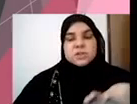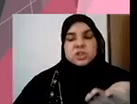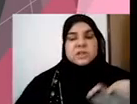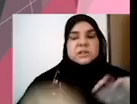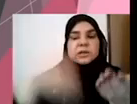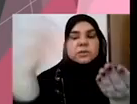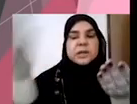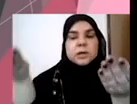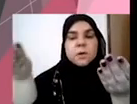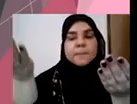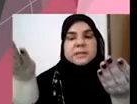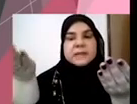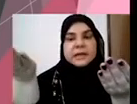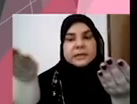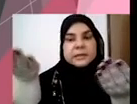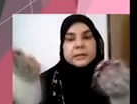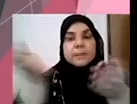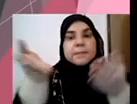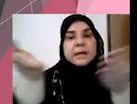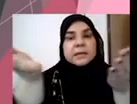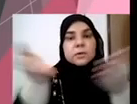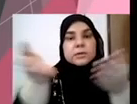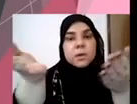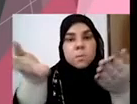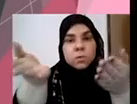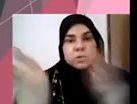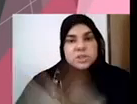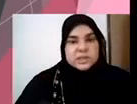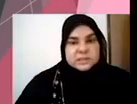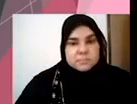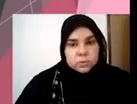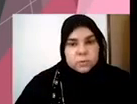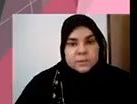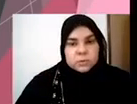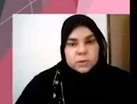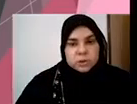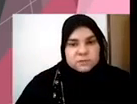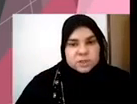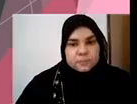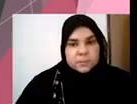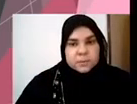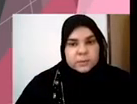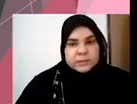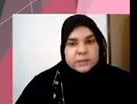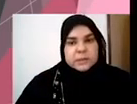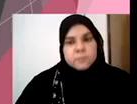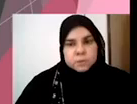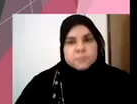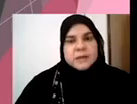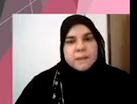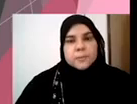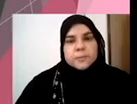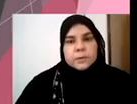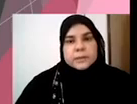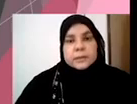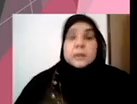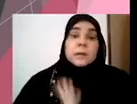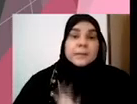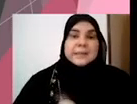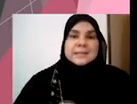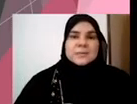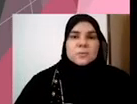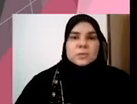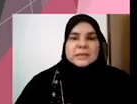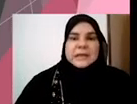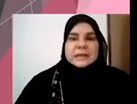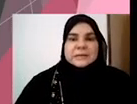eu dividir aqui, eu tenho que compensar aqui. Para que eu não mude esse meu número, eu dividir por 1.000 aqui, eu vou multiplicar por 1.000 aqui,